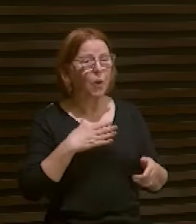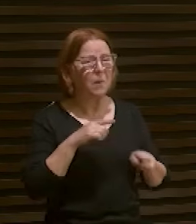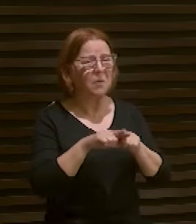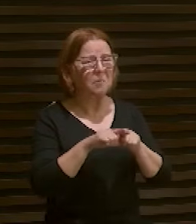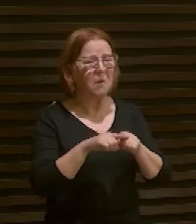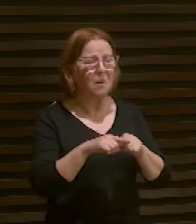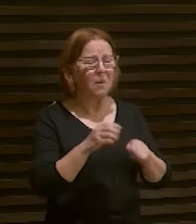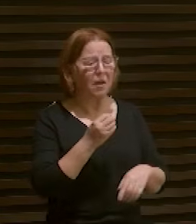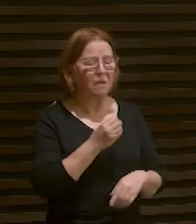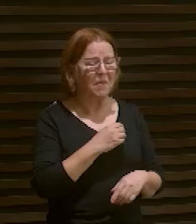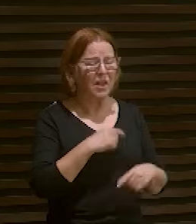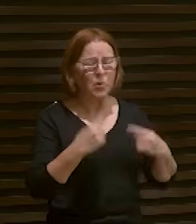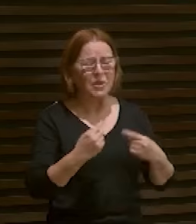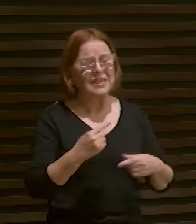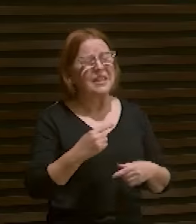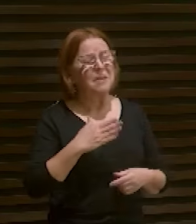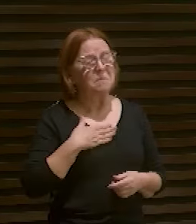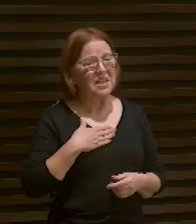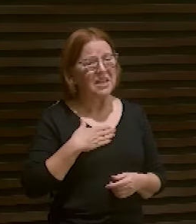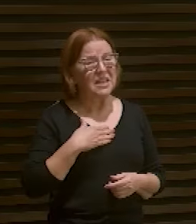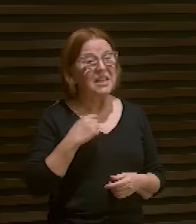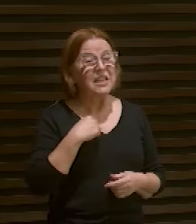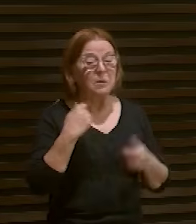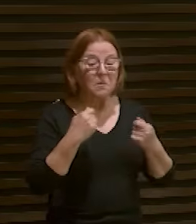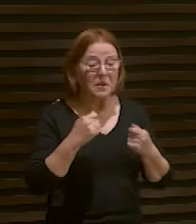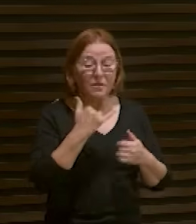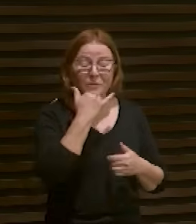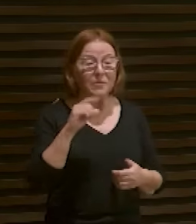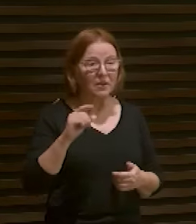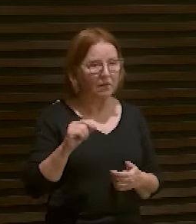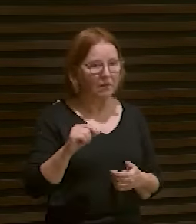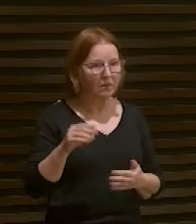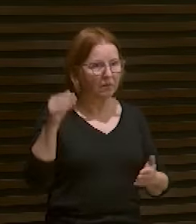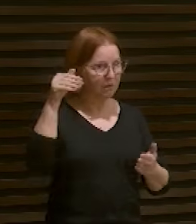contra mim, que eu lhe perdoe? Até